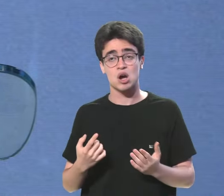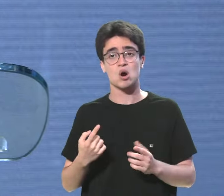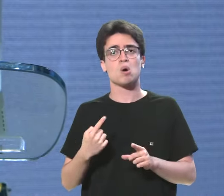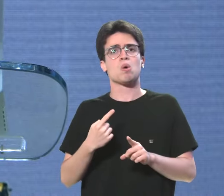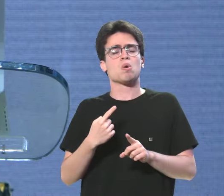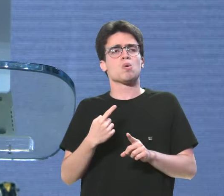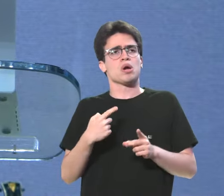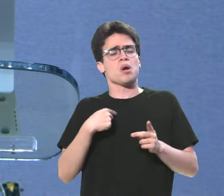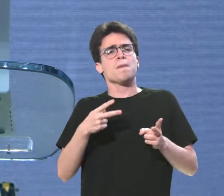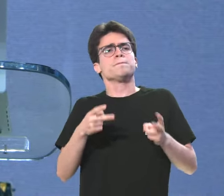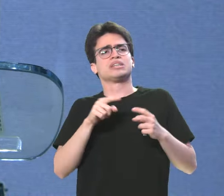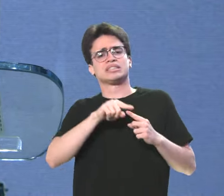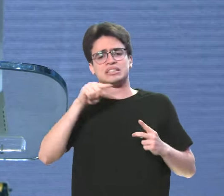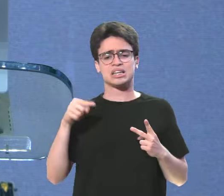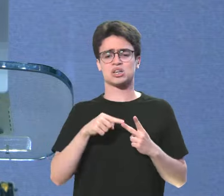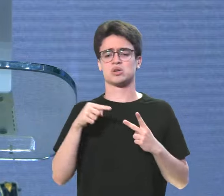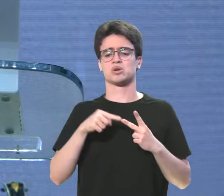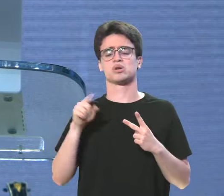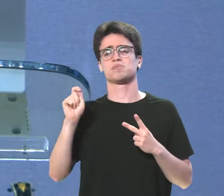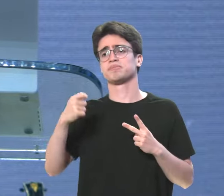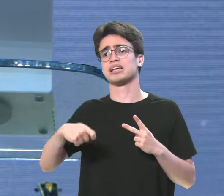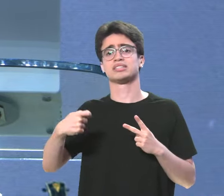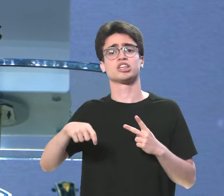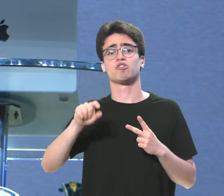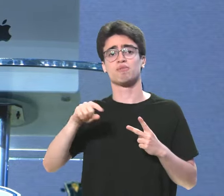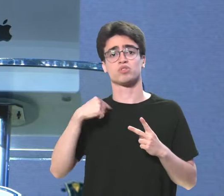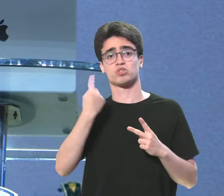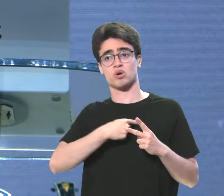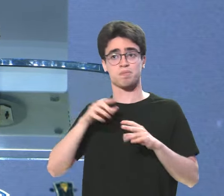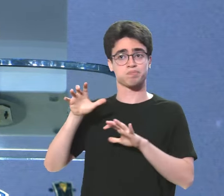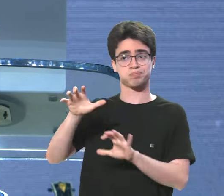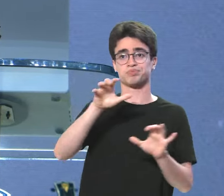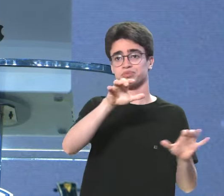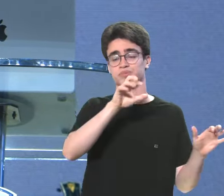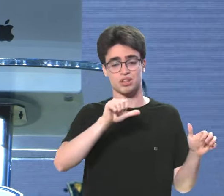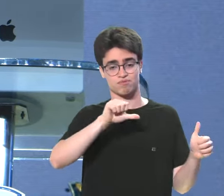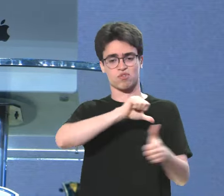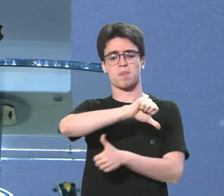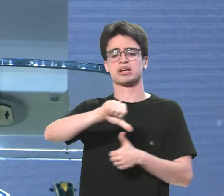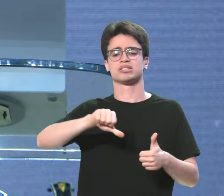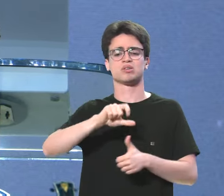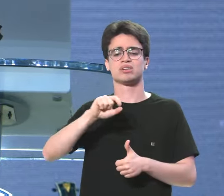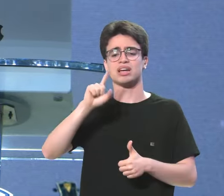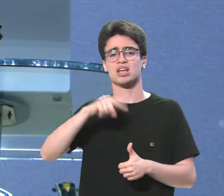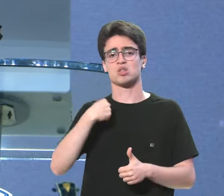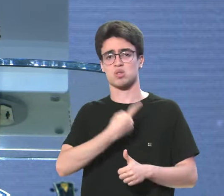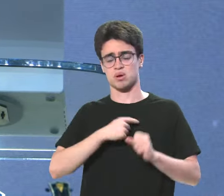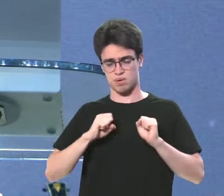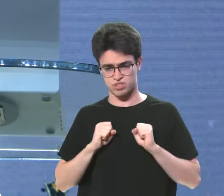necessário para que a gente se torne agentes de transformações é tomar